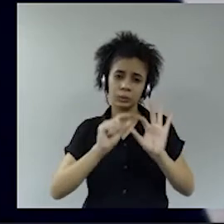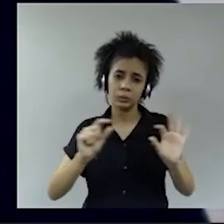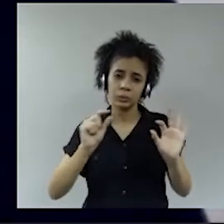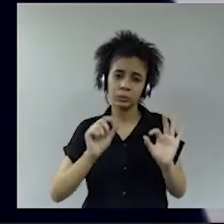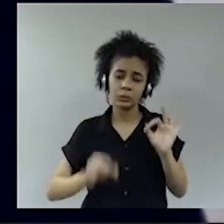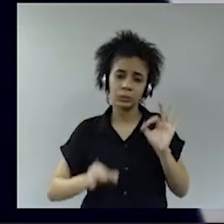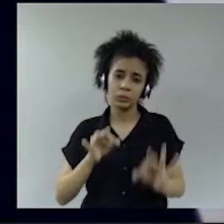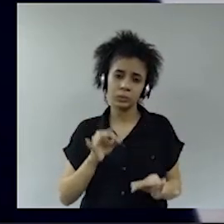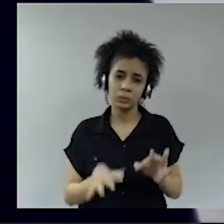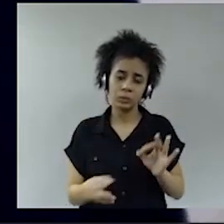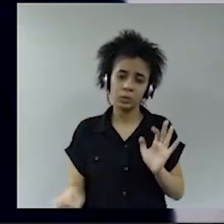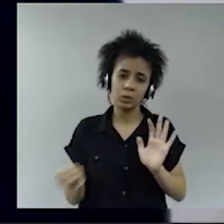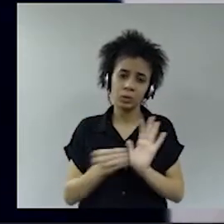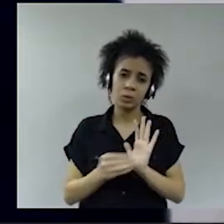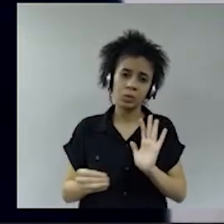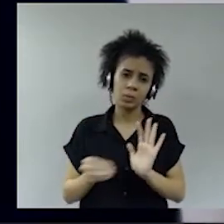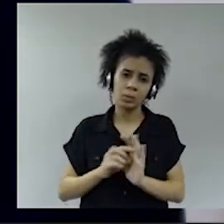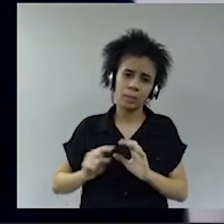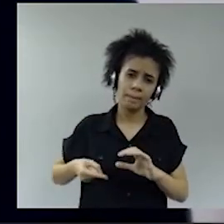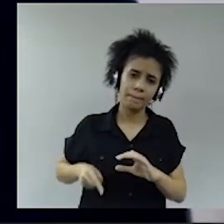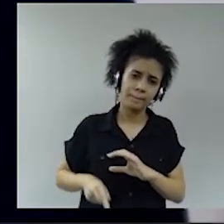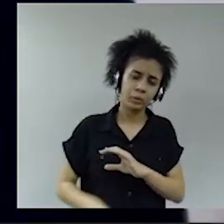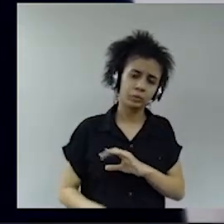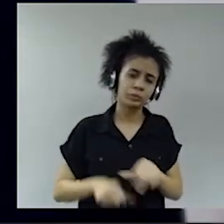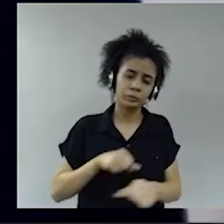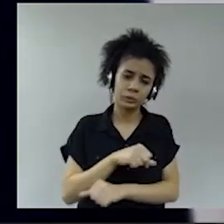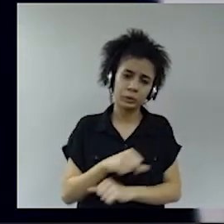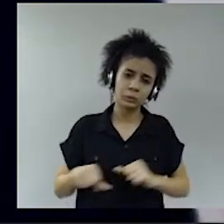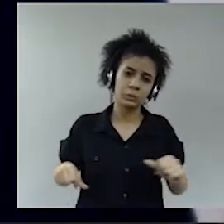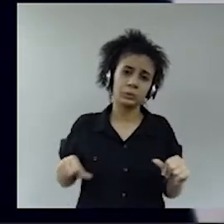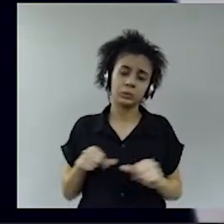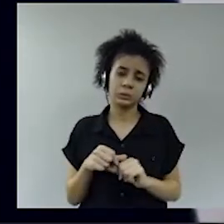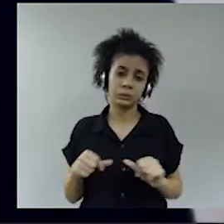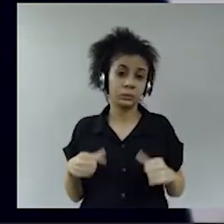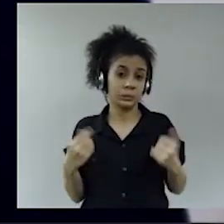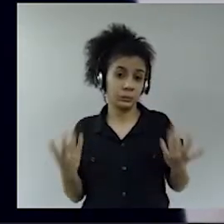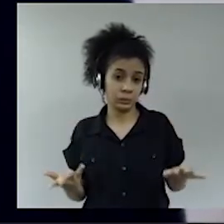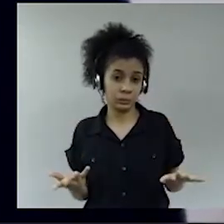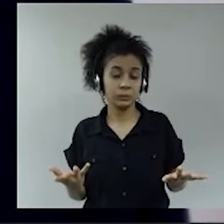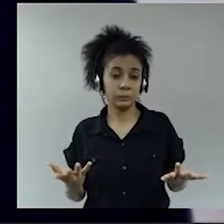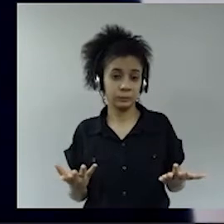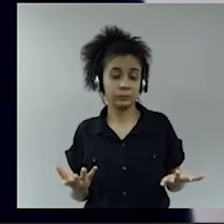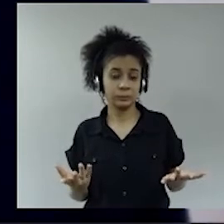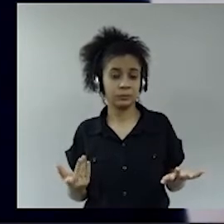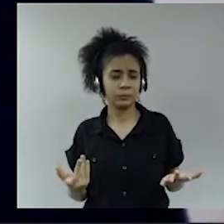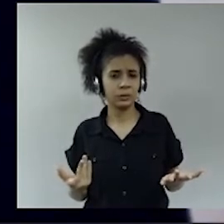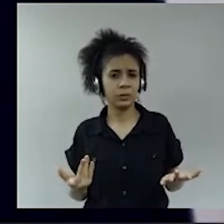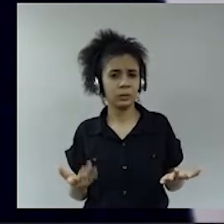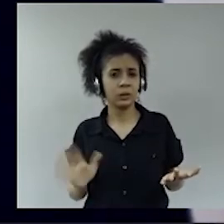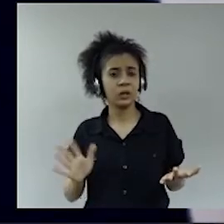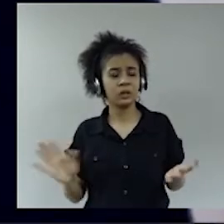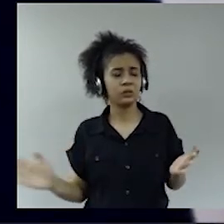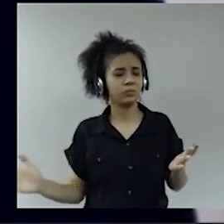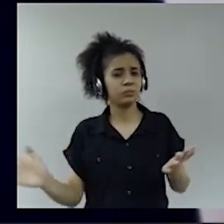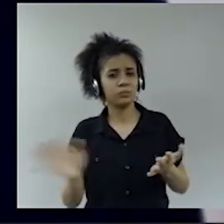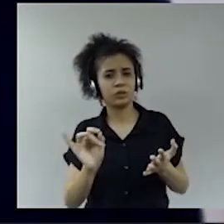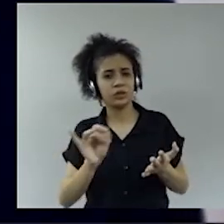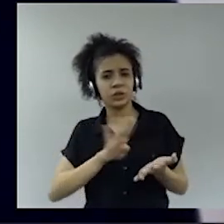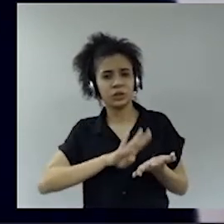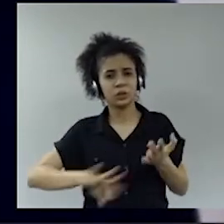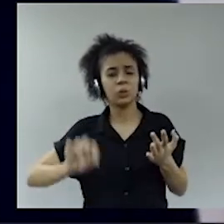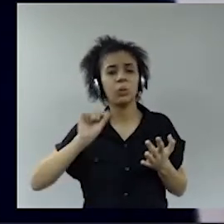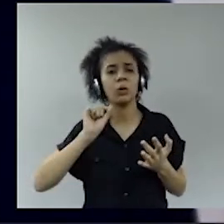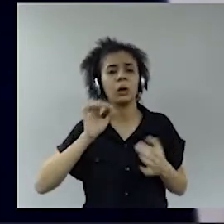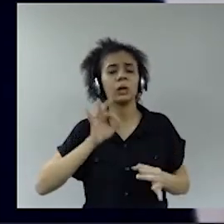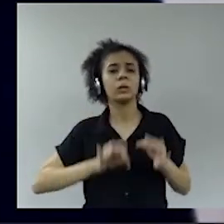Júri, trazendo profundas modificações. Em boa hora, foi extirpado do